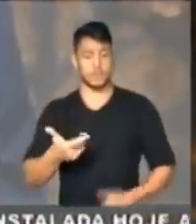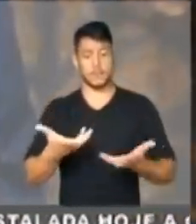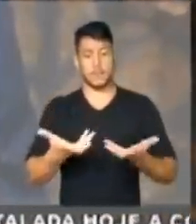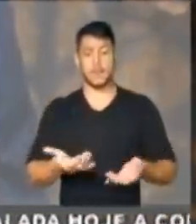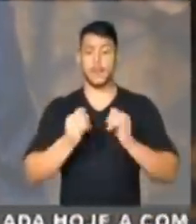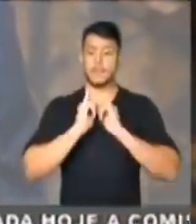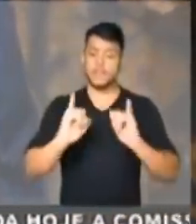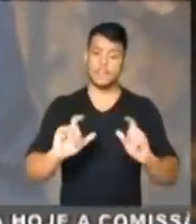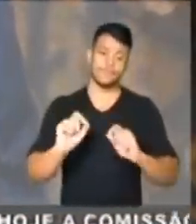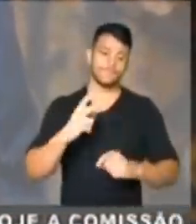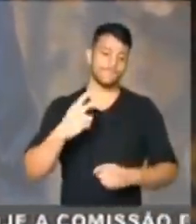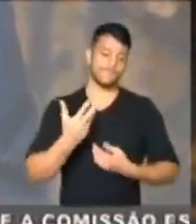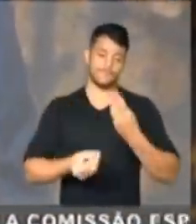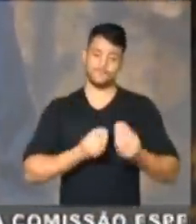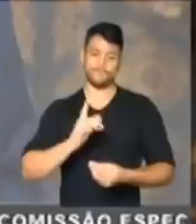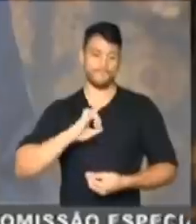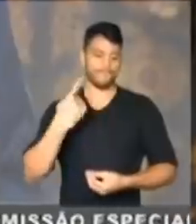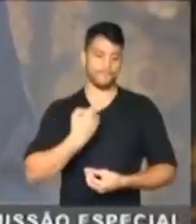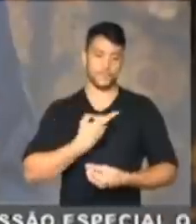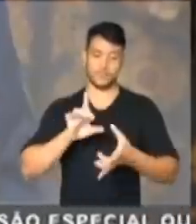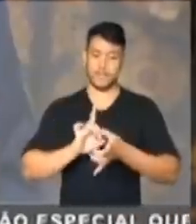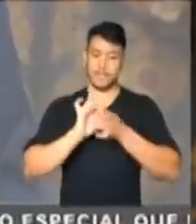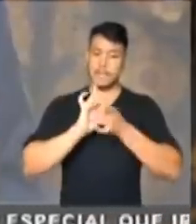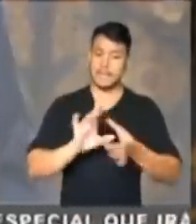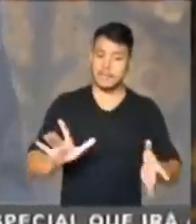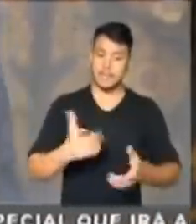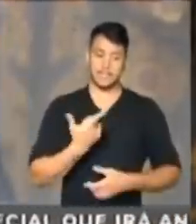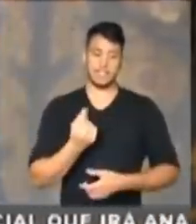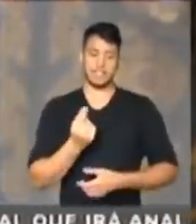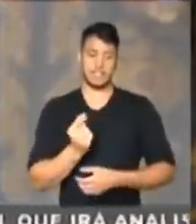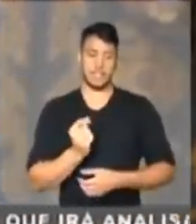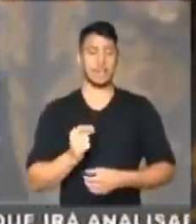infelizmente, é vergonhoso que o parlamento chancele privilégio e superfaturamento pelo Poder Judiciário.